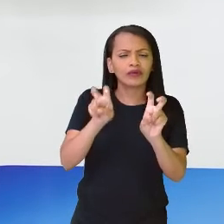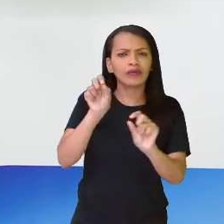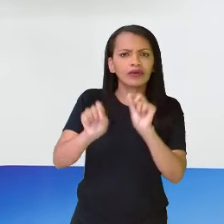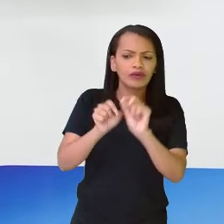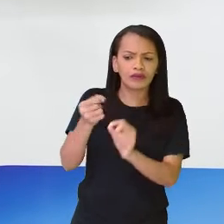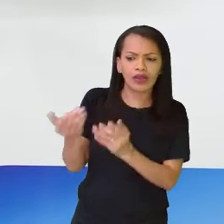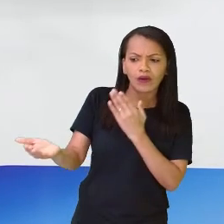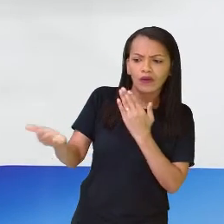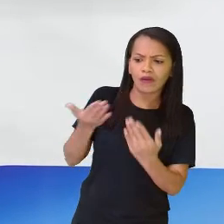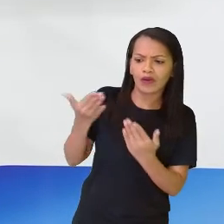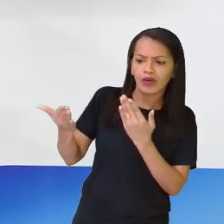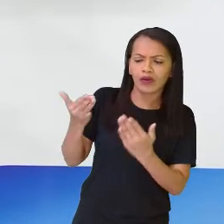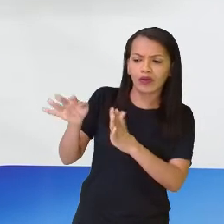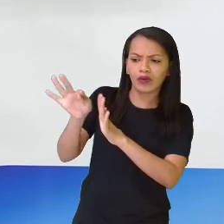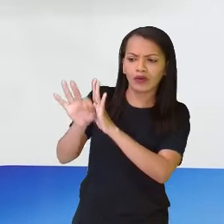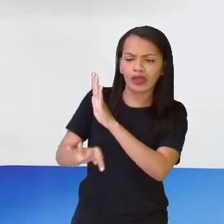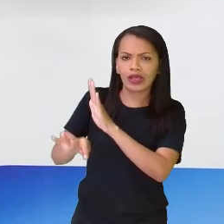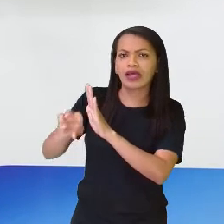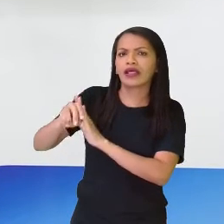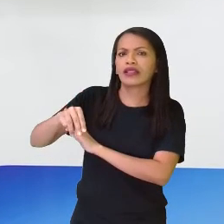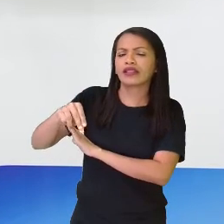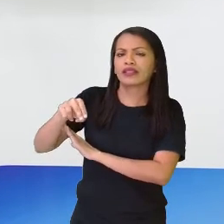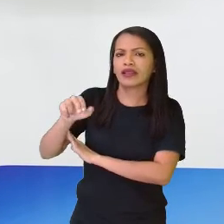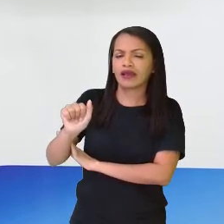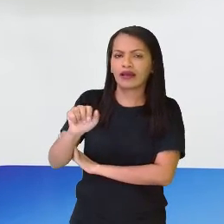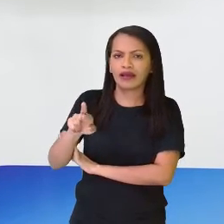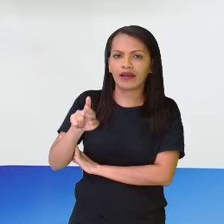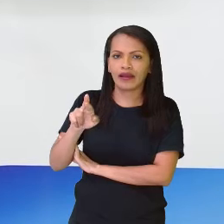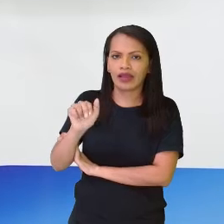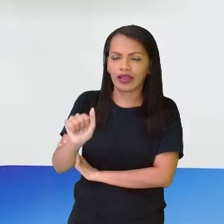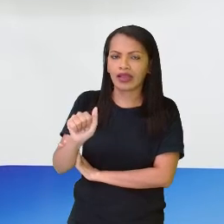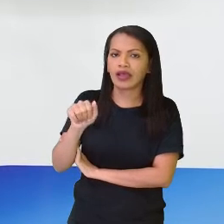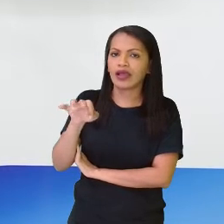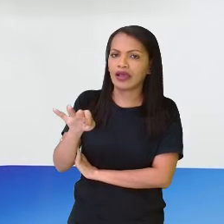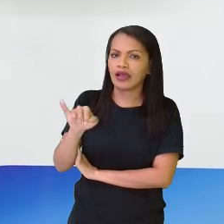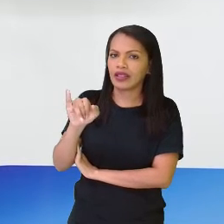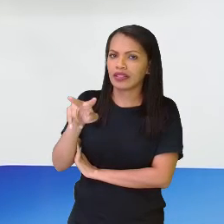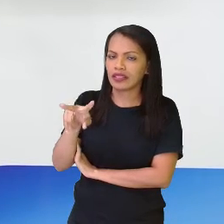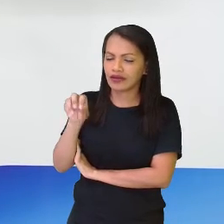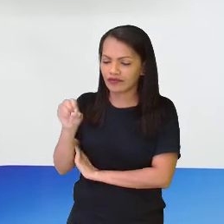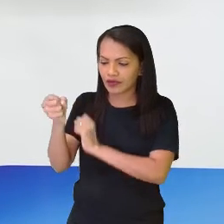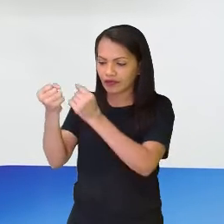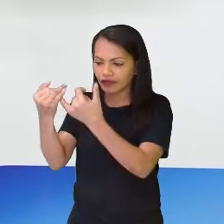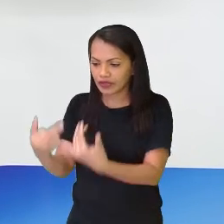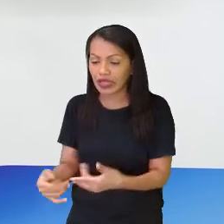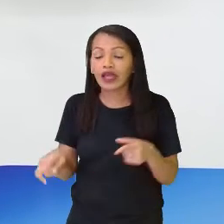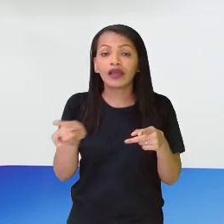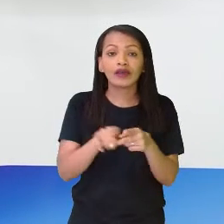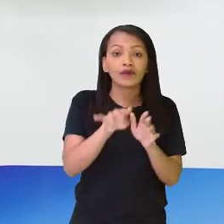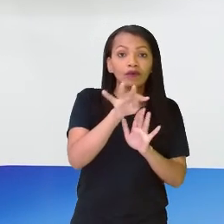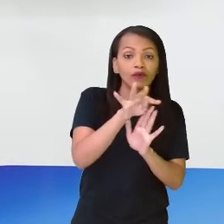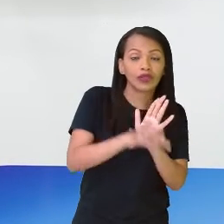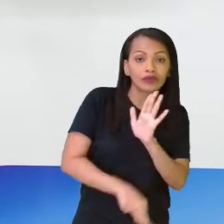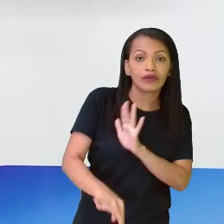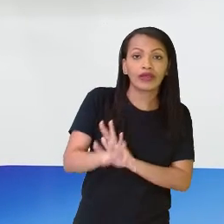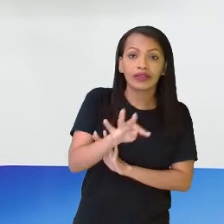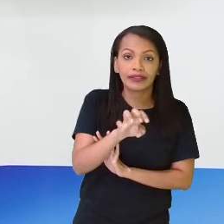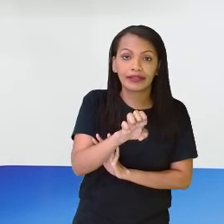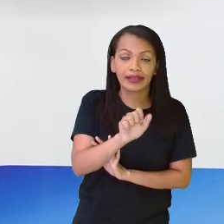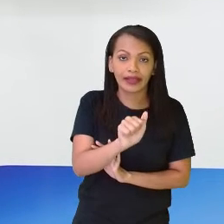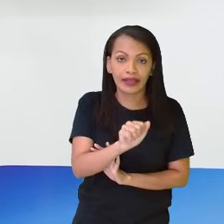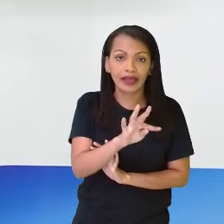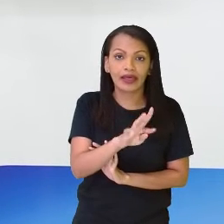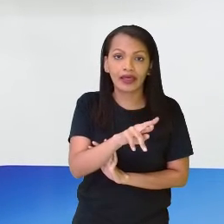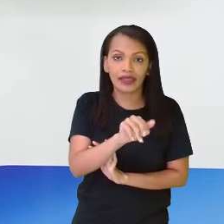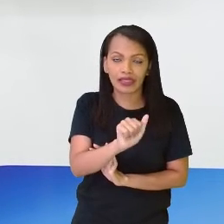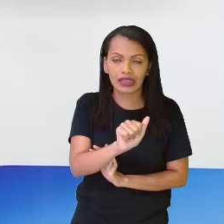um texto narrativo com um texto teatral, um texto dramático. Lembram que estamos trabalhando alguns dias esse tipo de texto, que